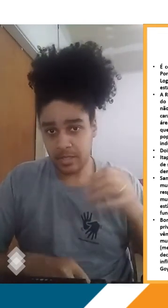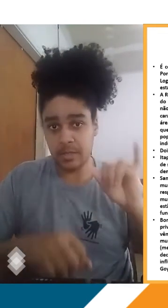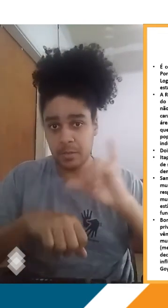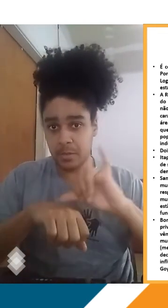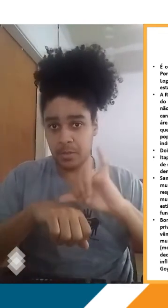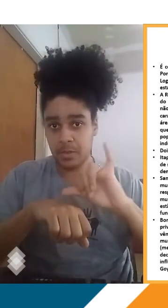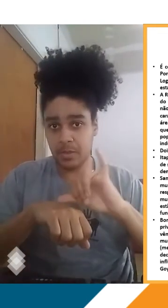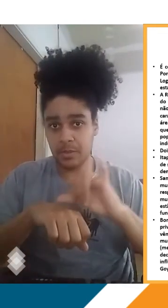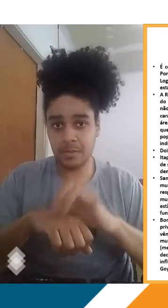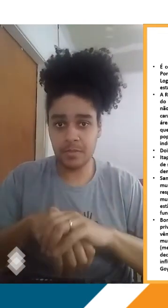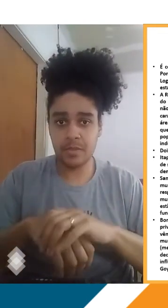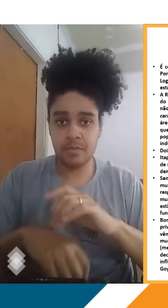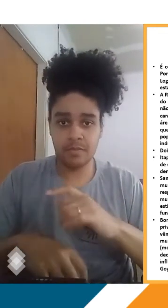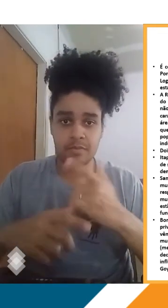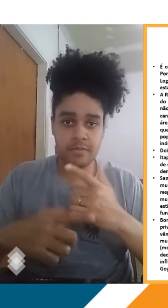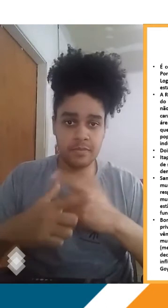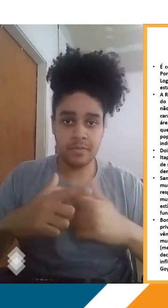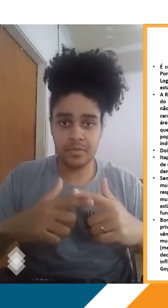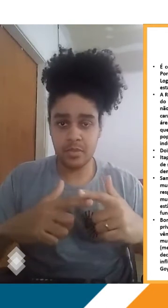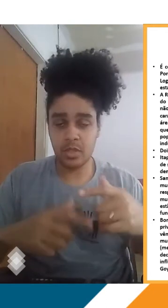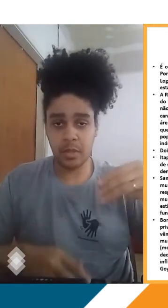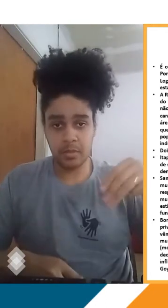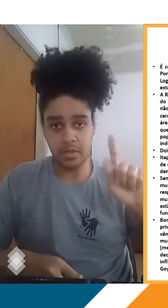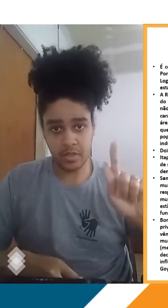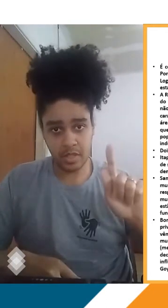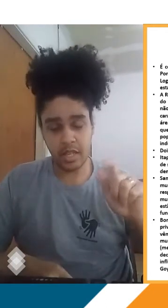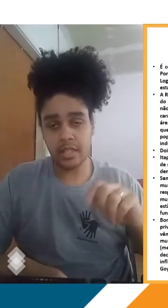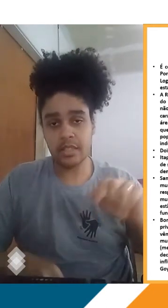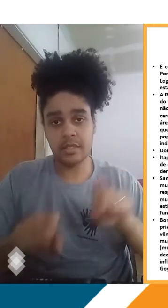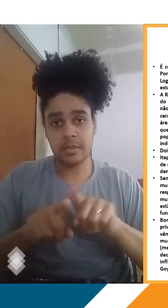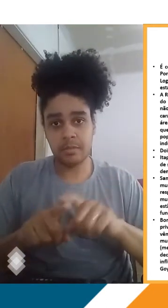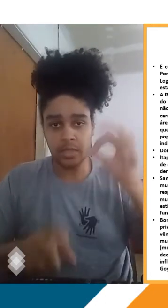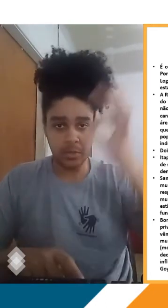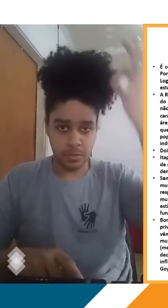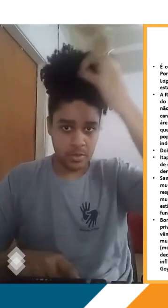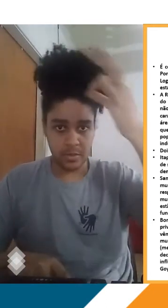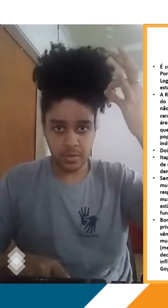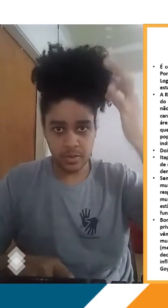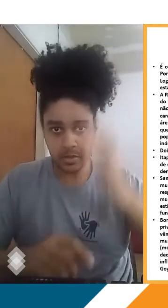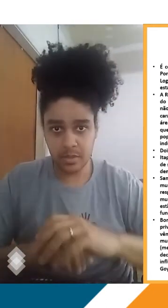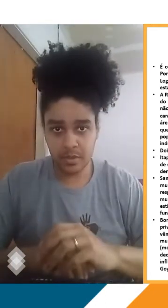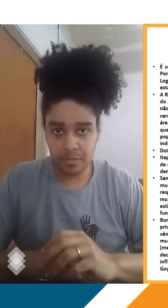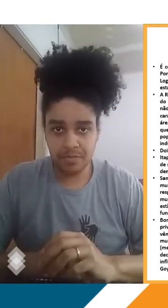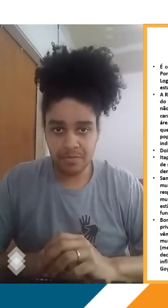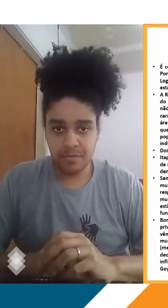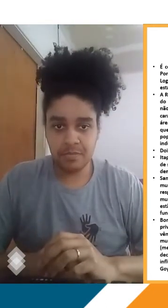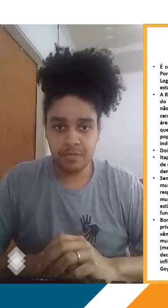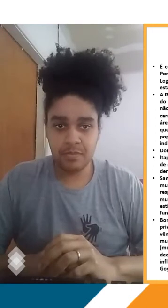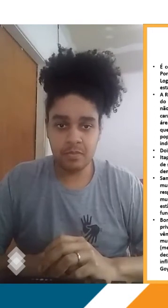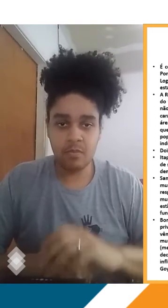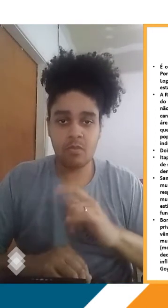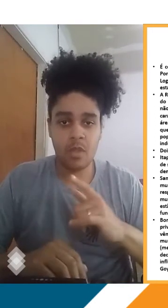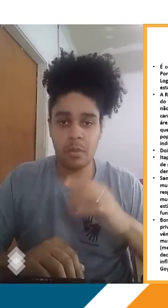de 13 municípios e está localizado na divisa com os estados de Minas Gerais e Espírito Santo. A região teve seu apogeu com a cultura